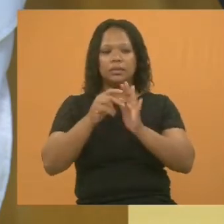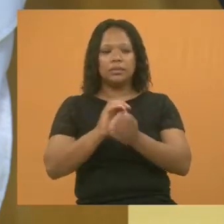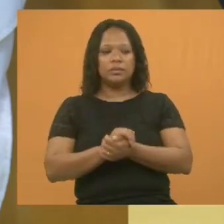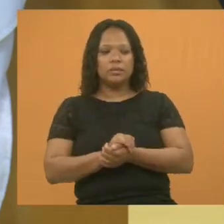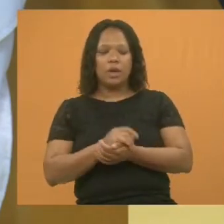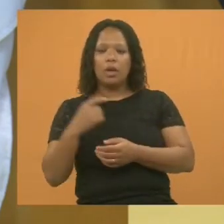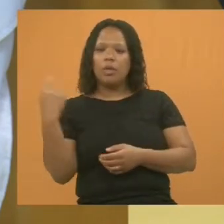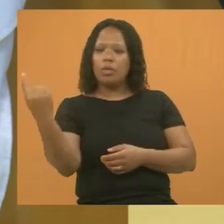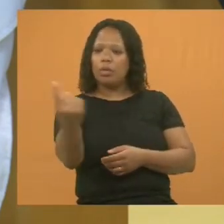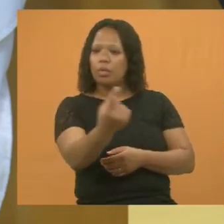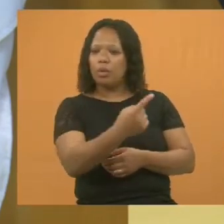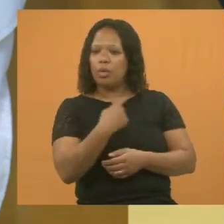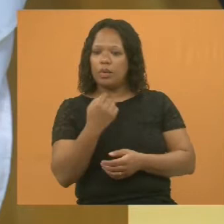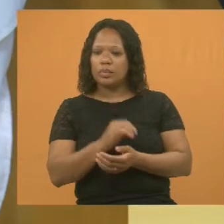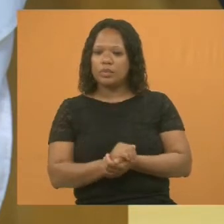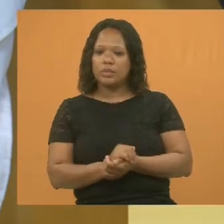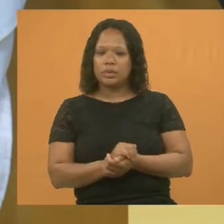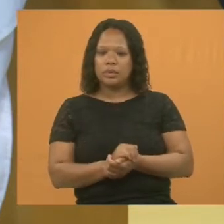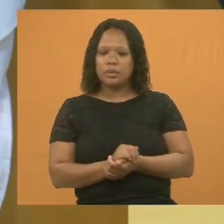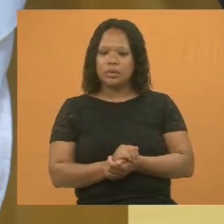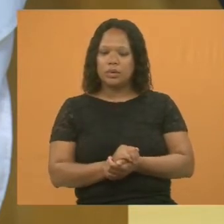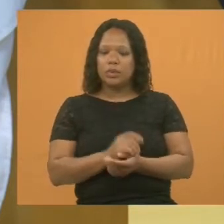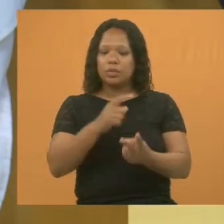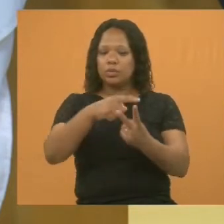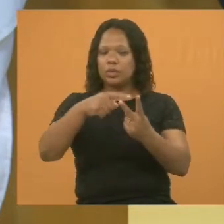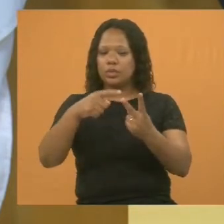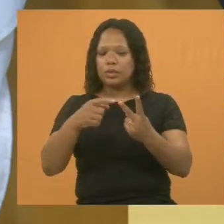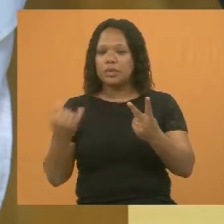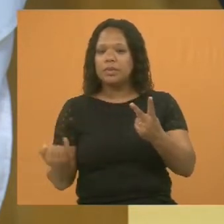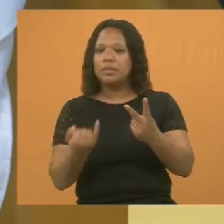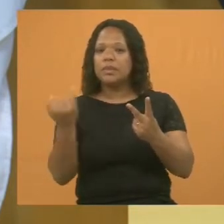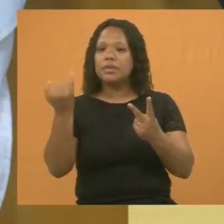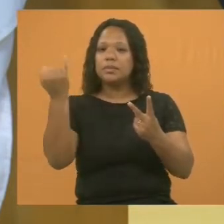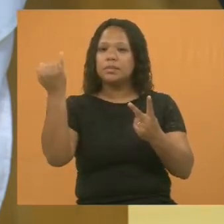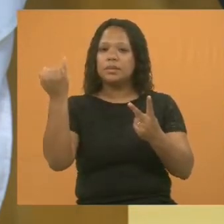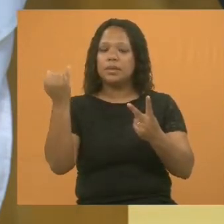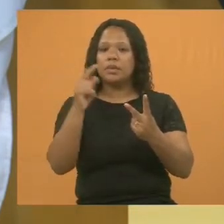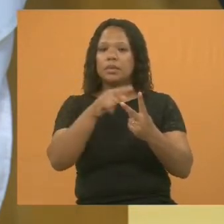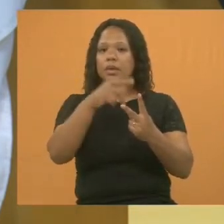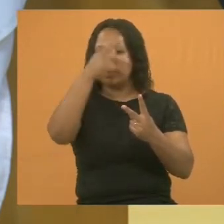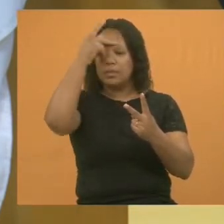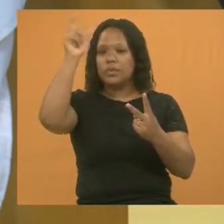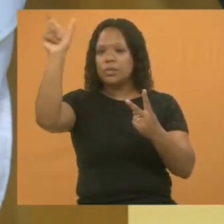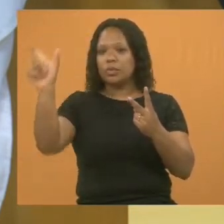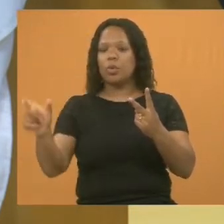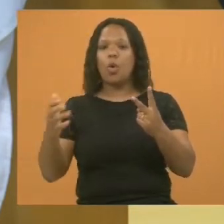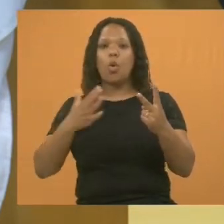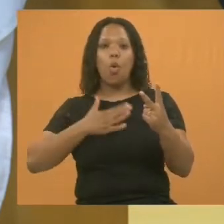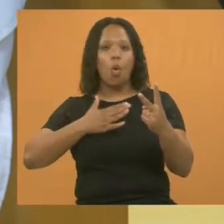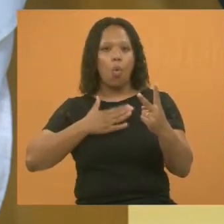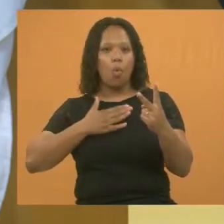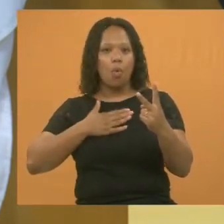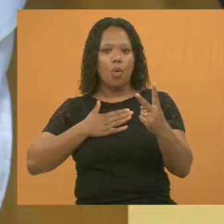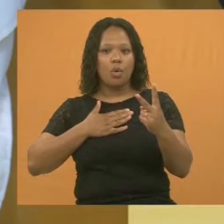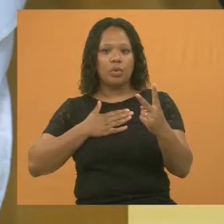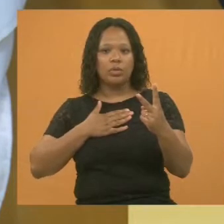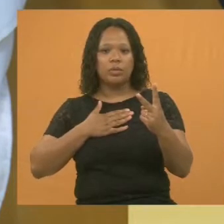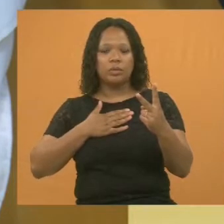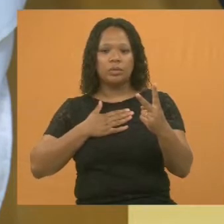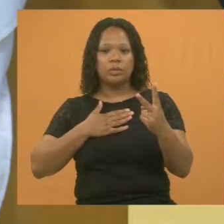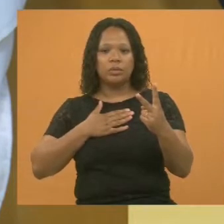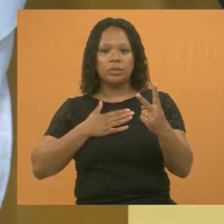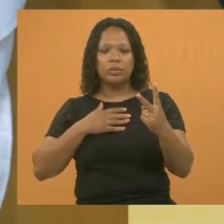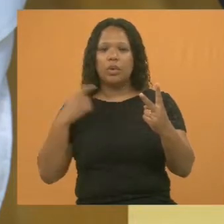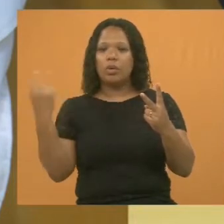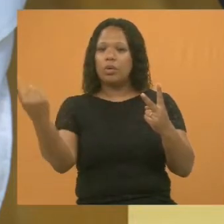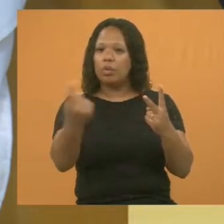humanos, é dividido em dois aspectos fundamentais. O ser humano tem um aspecto físico-material, mas